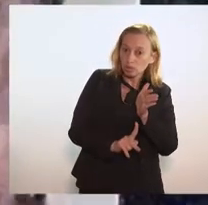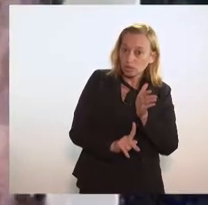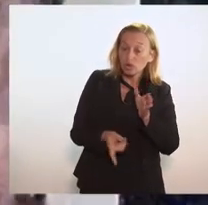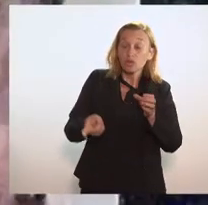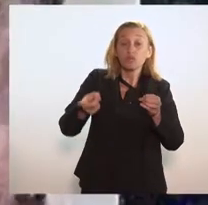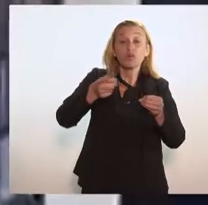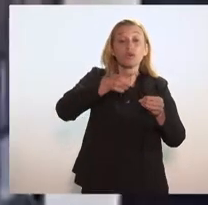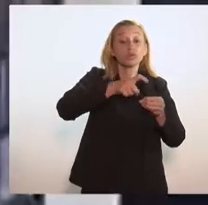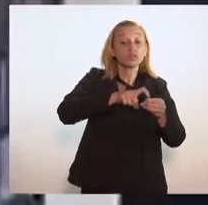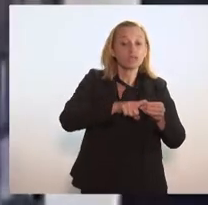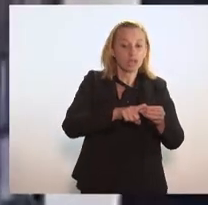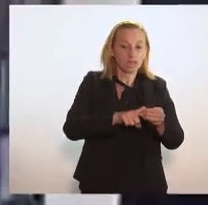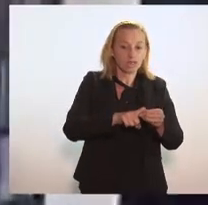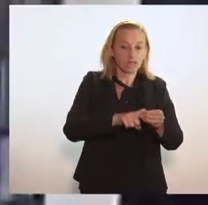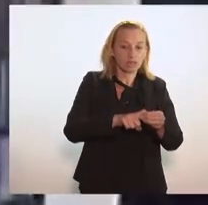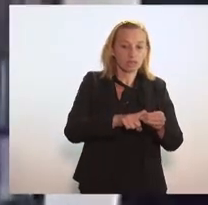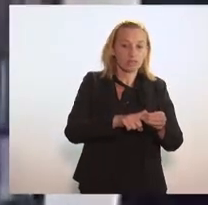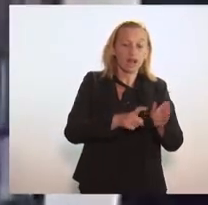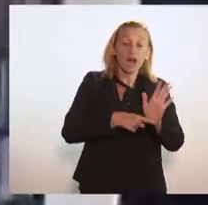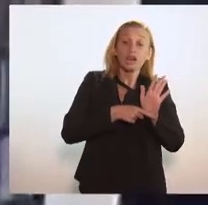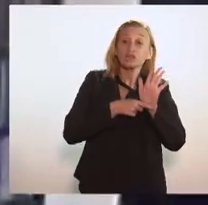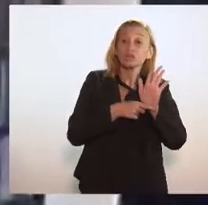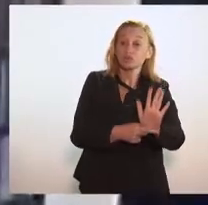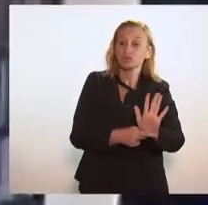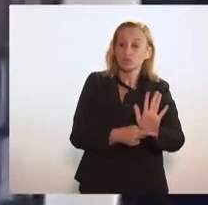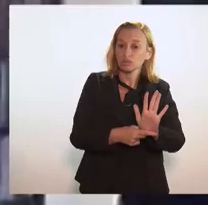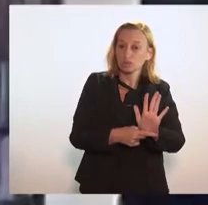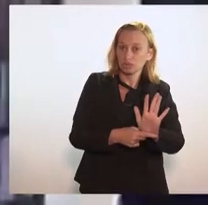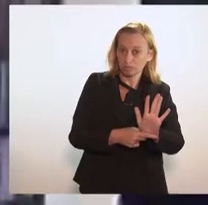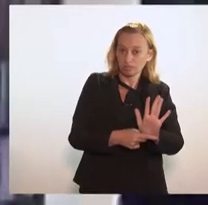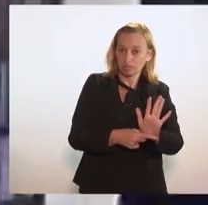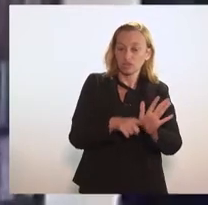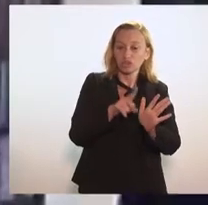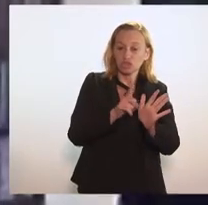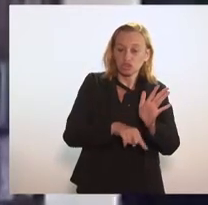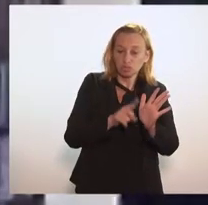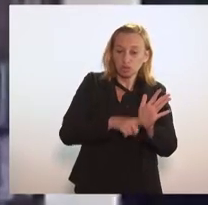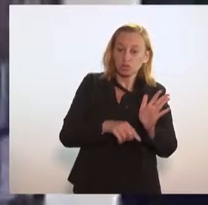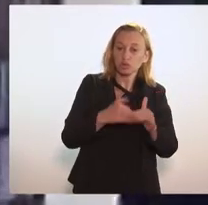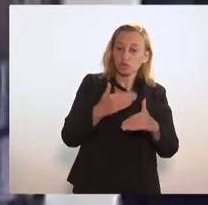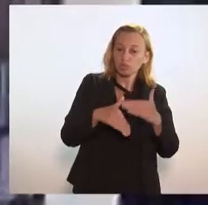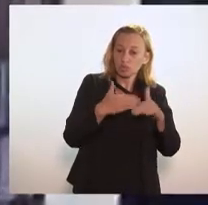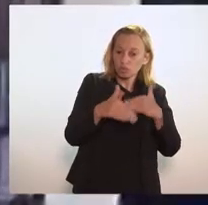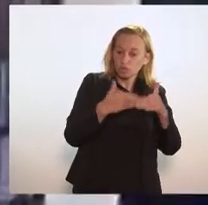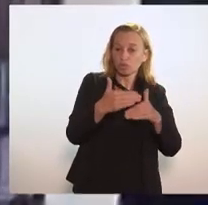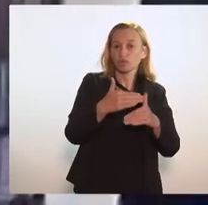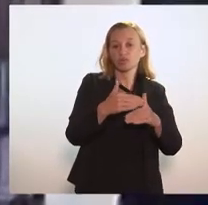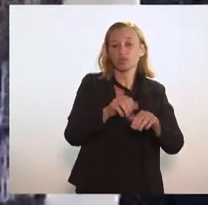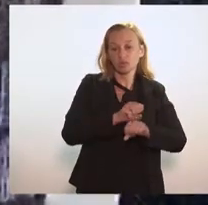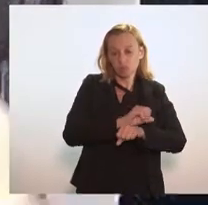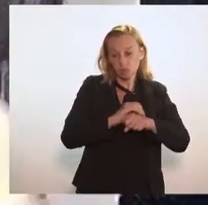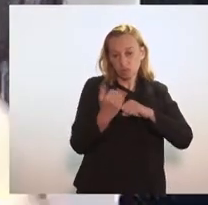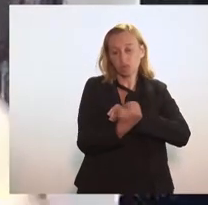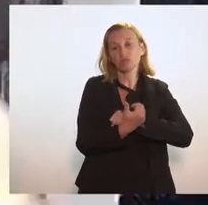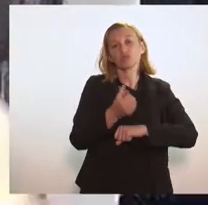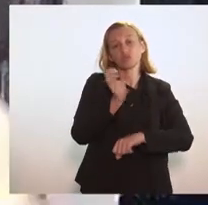voltado para tentar inibir o a vosso do coronavírus no estado do Rio